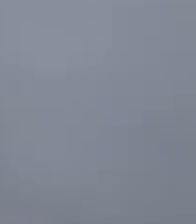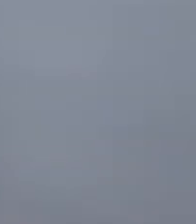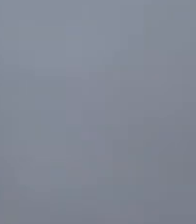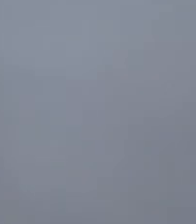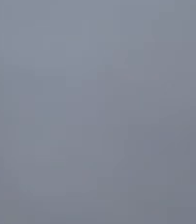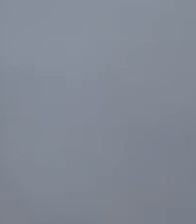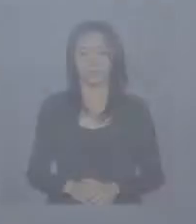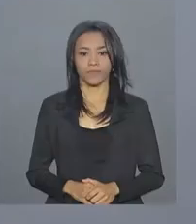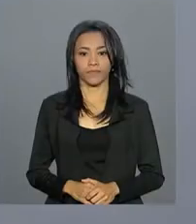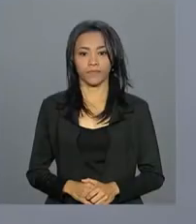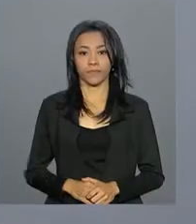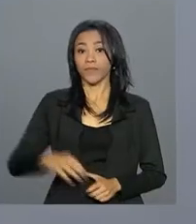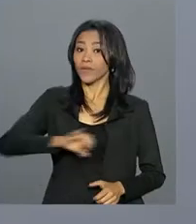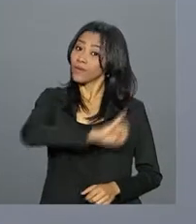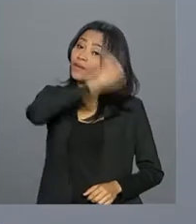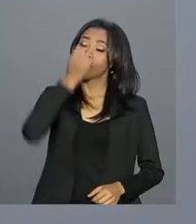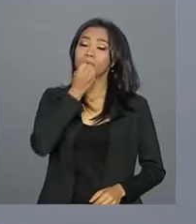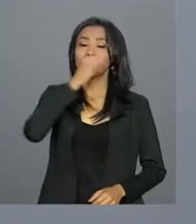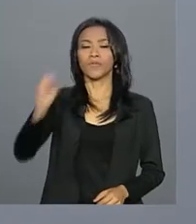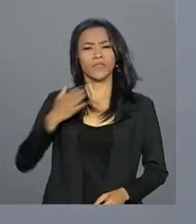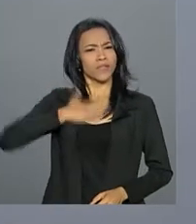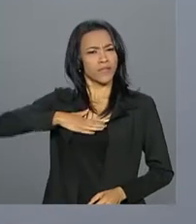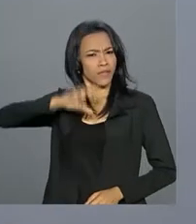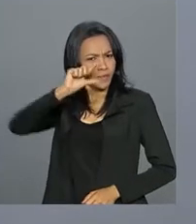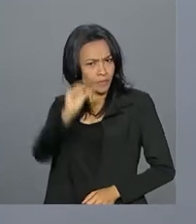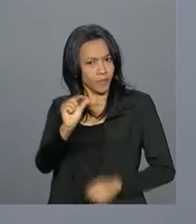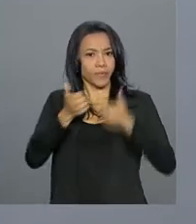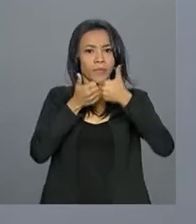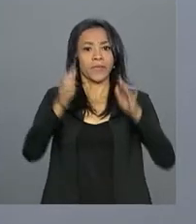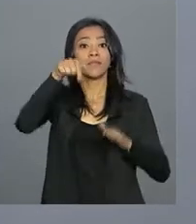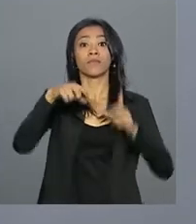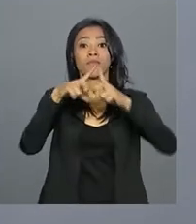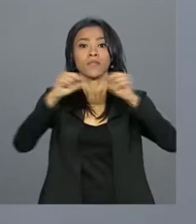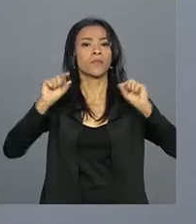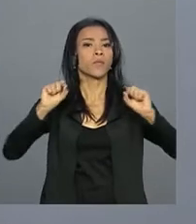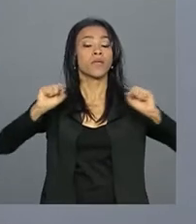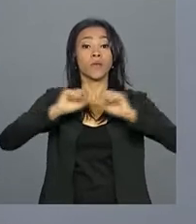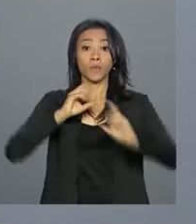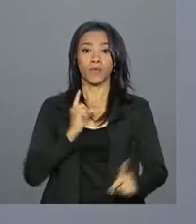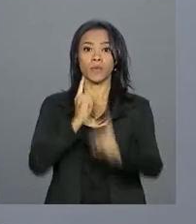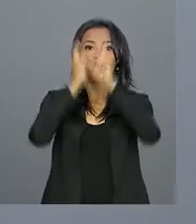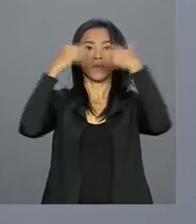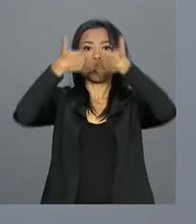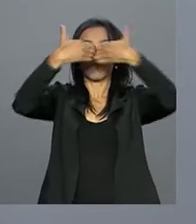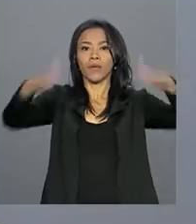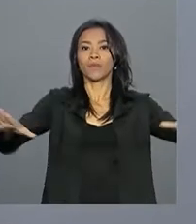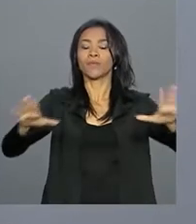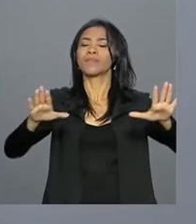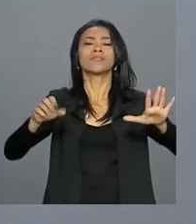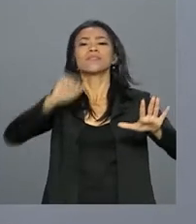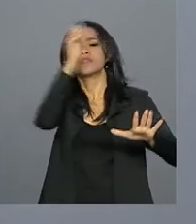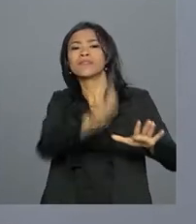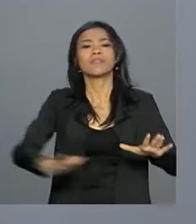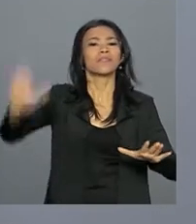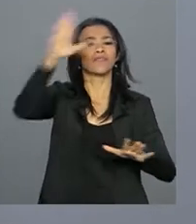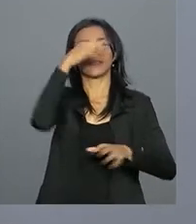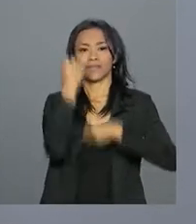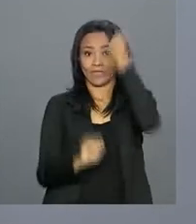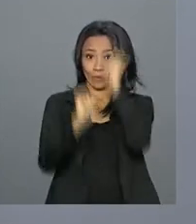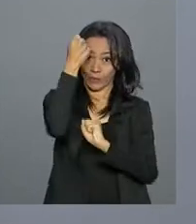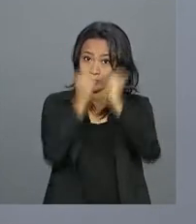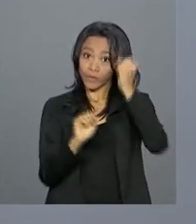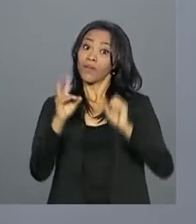olá bom dia pra você começa daqui a pouco aqui em brasília a cerimônia de abertura do encontro nacional da indústria nós vamos